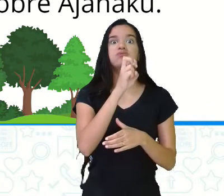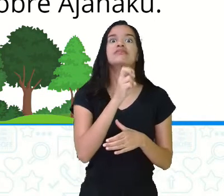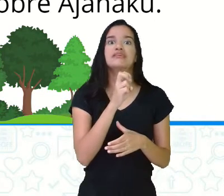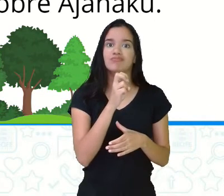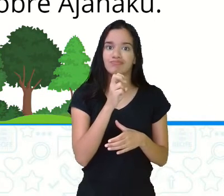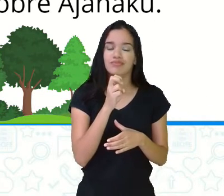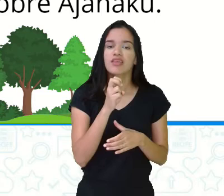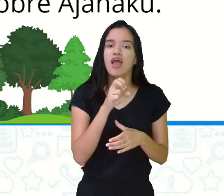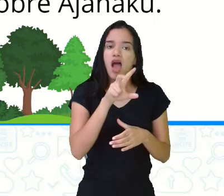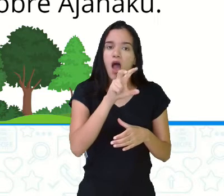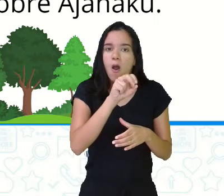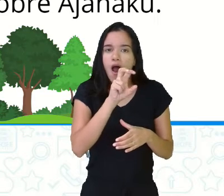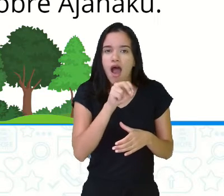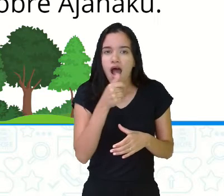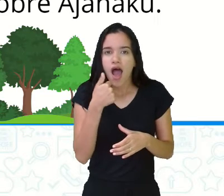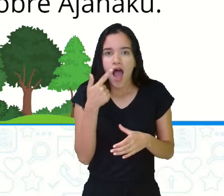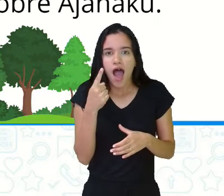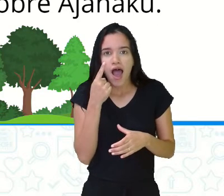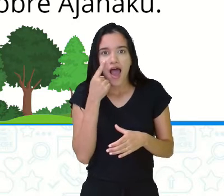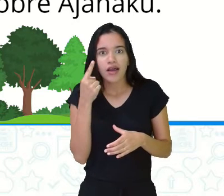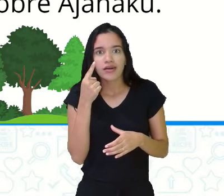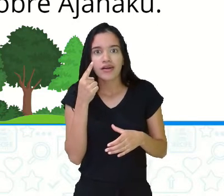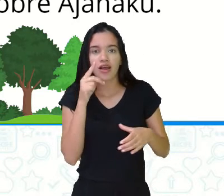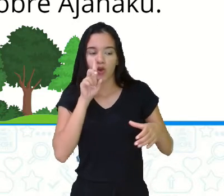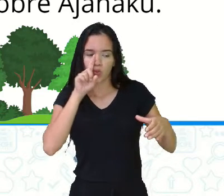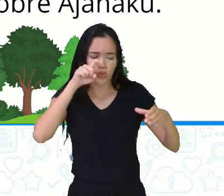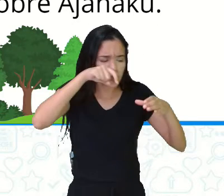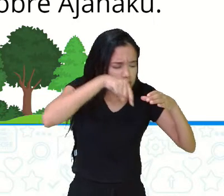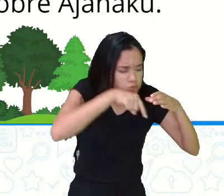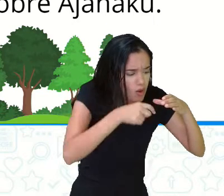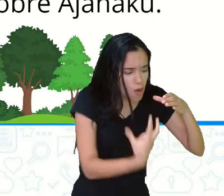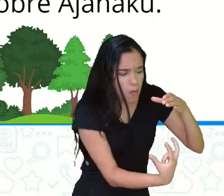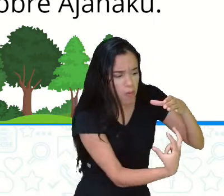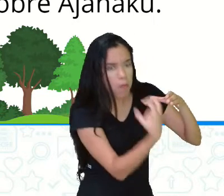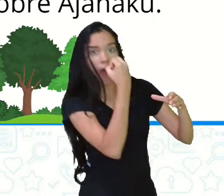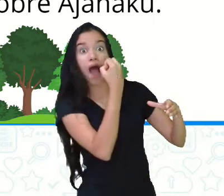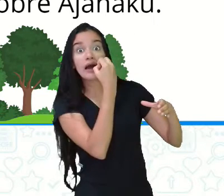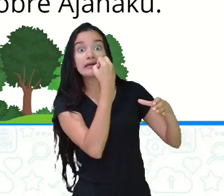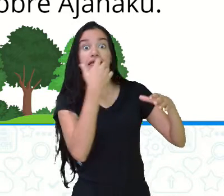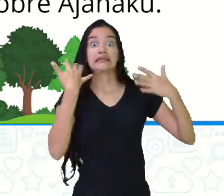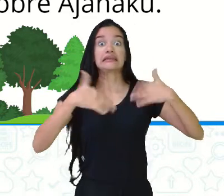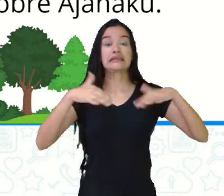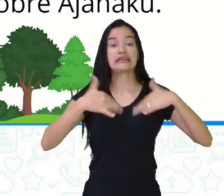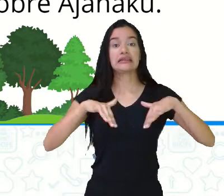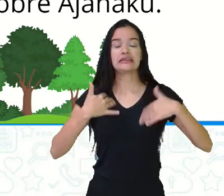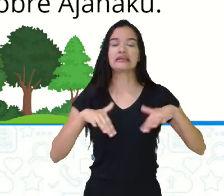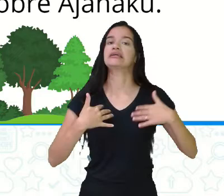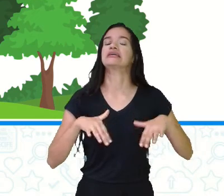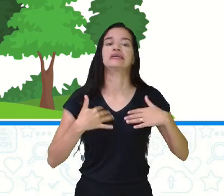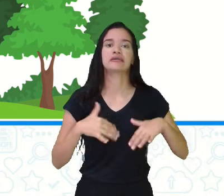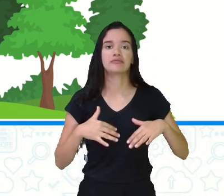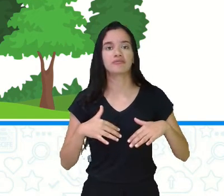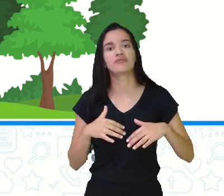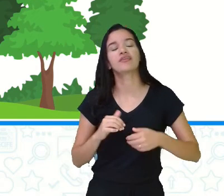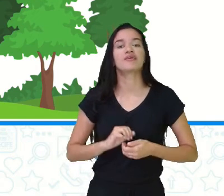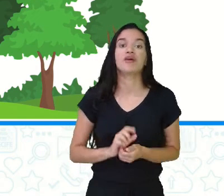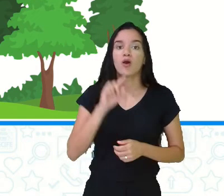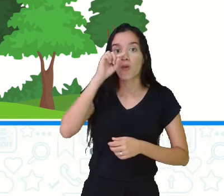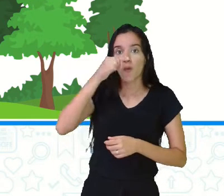vendo aquele nariz fuçando sua casa, abocanhou, tentando engolir nosso pobre